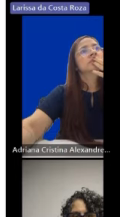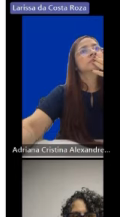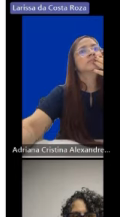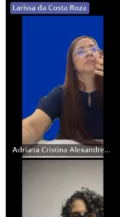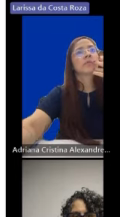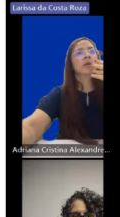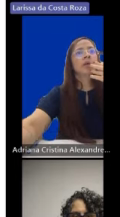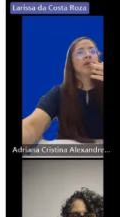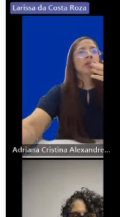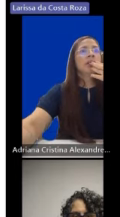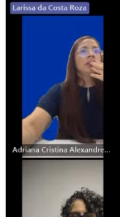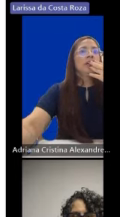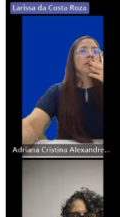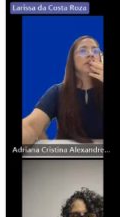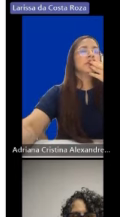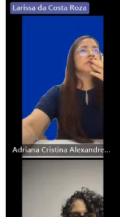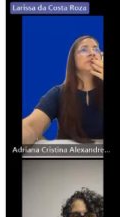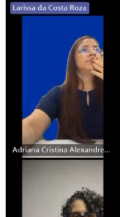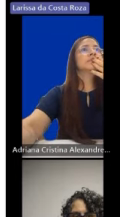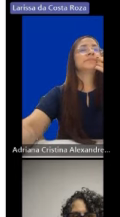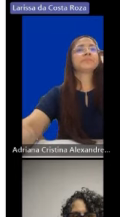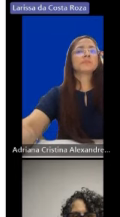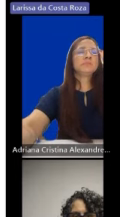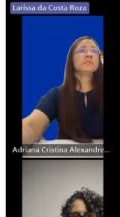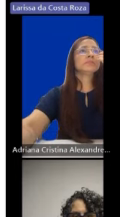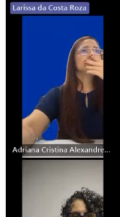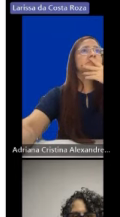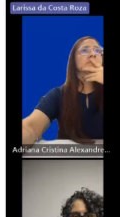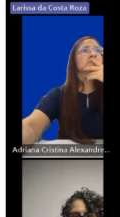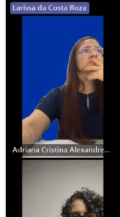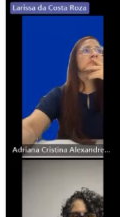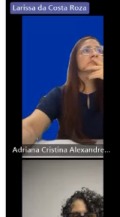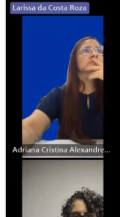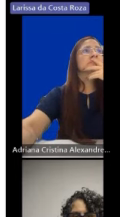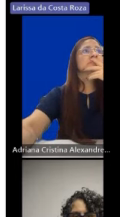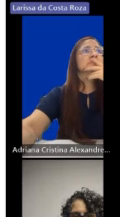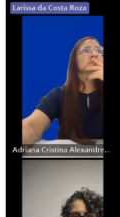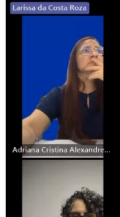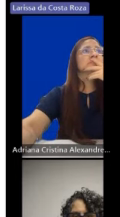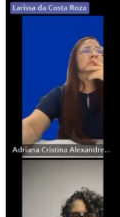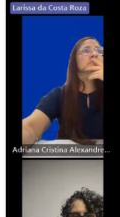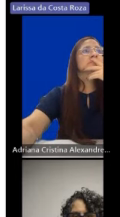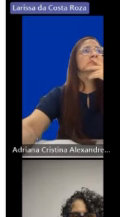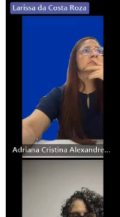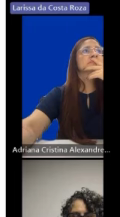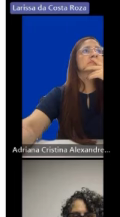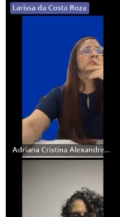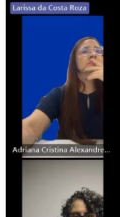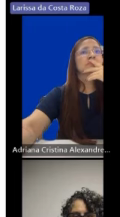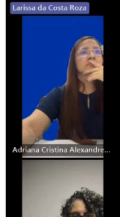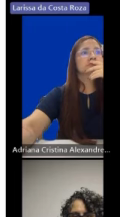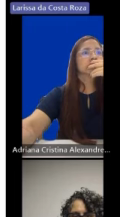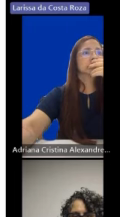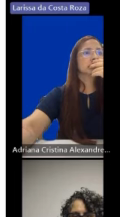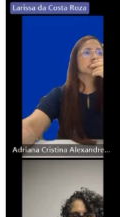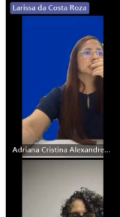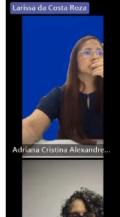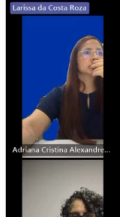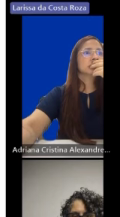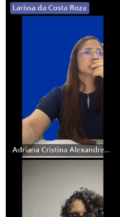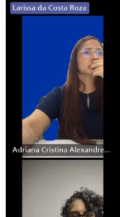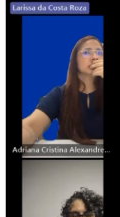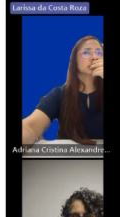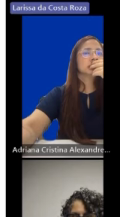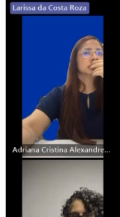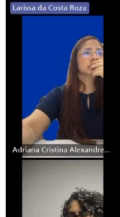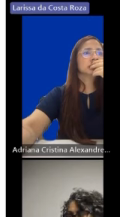imprimindo aquele teste automático, e aí a gente só retira, carimba, assina e coloca no nosso caderno. Só que aquele teste automático, ele não necessariamente ele é um teste fidedigno, a